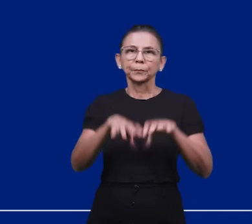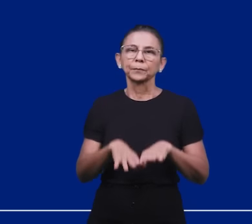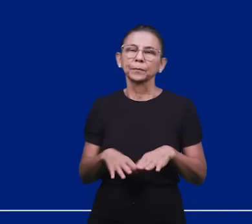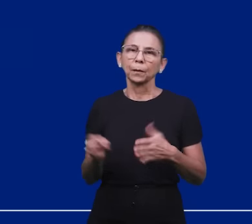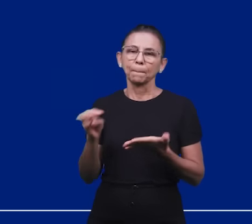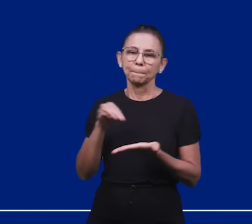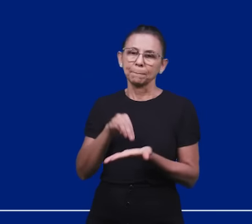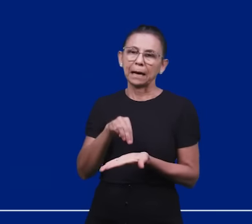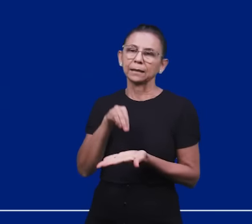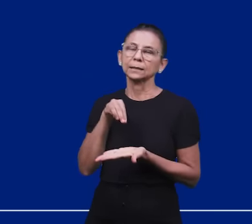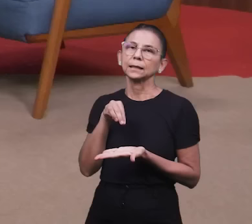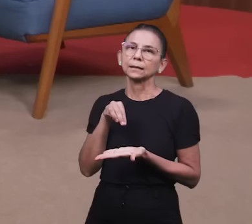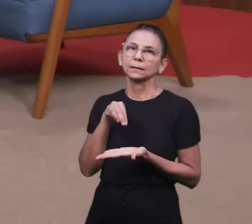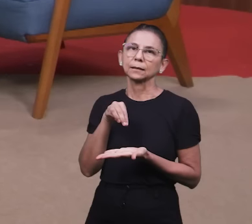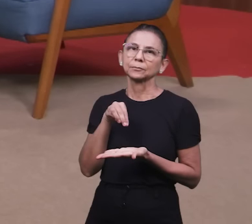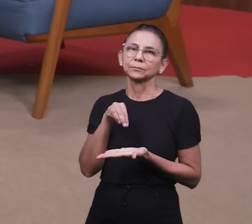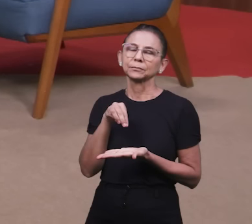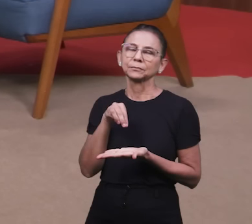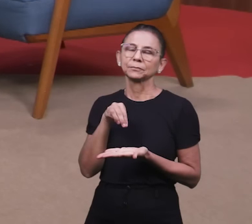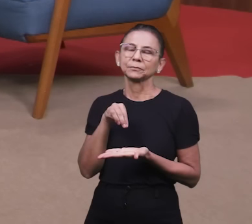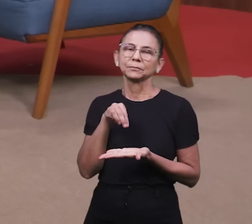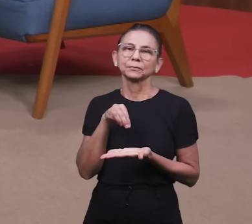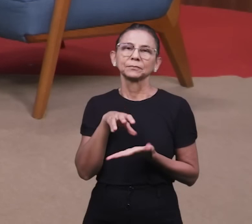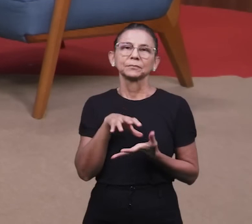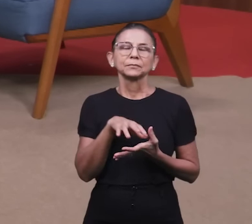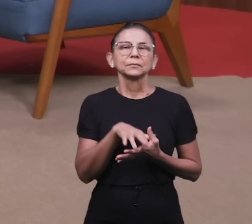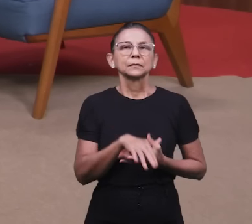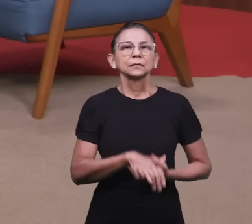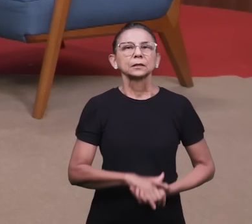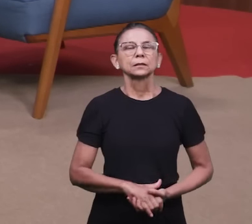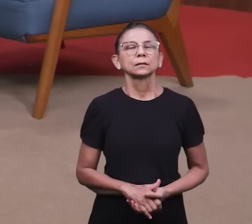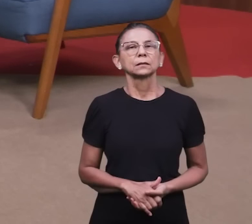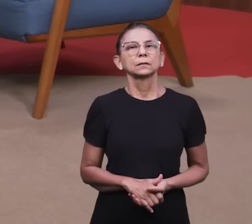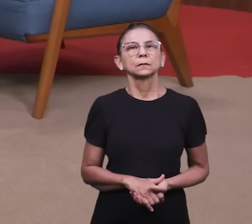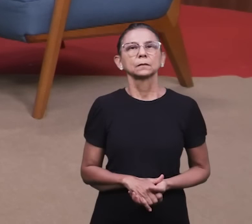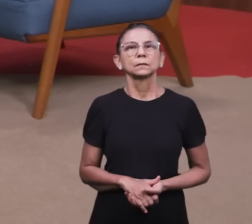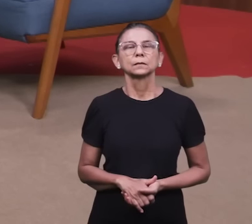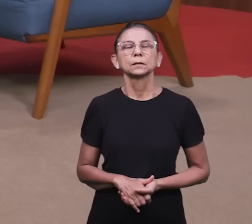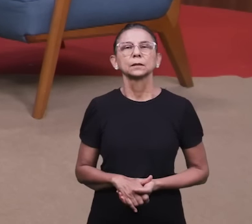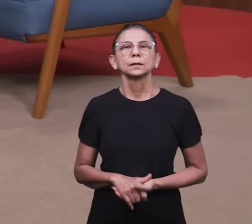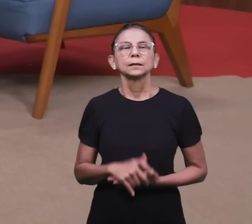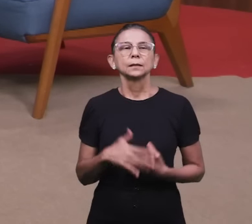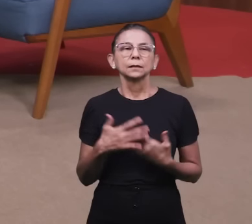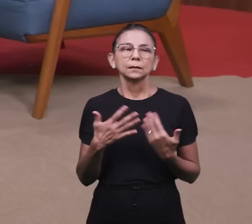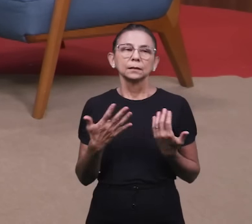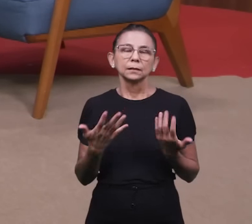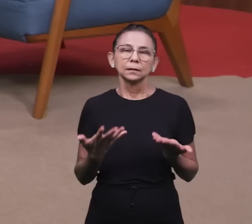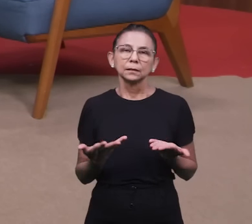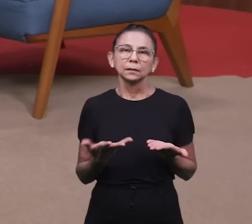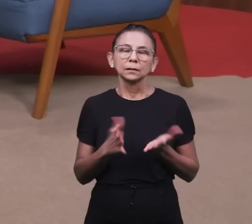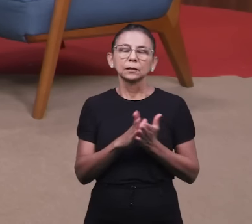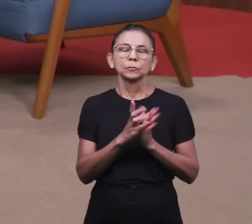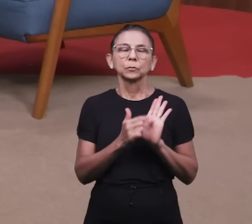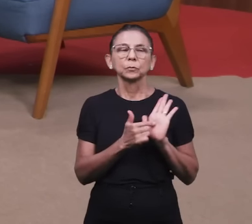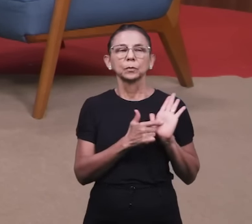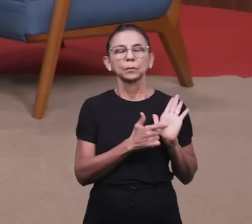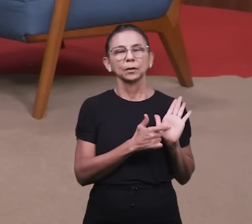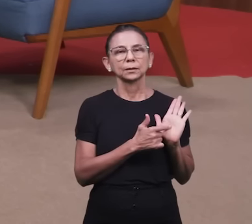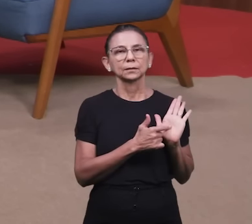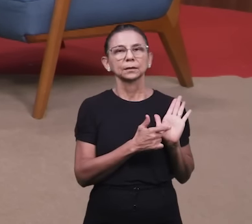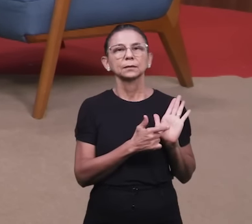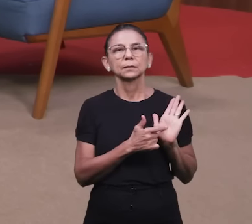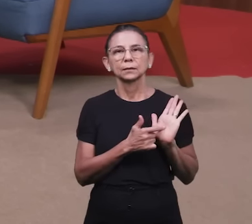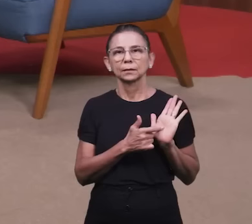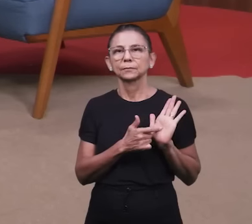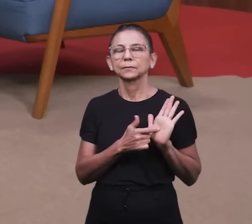Maranata Amém então nós temos aqui a aplicação dessa palavra que vocês acabaram de dizer para